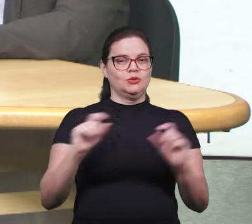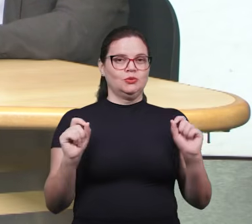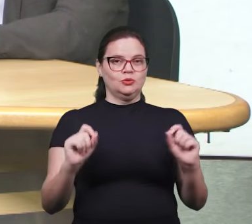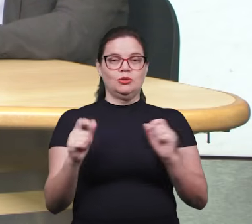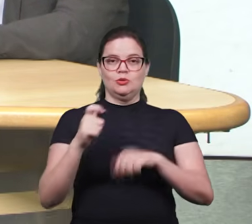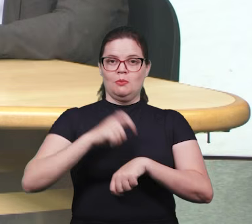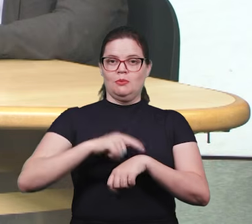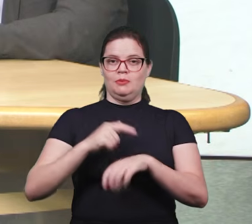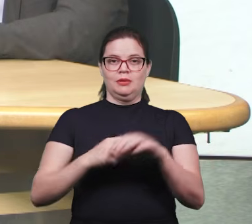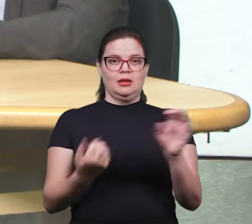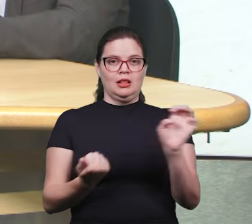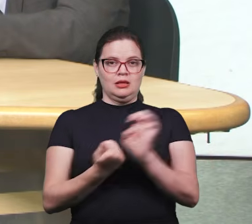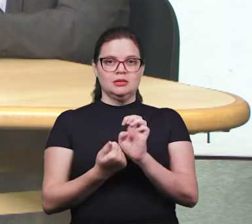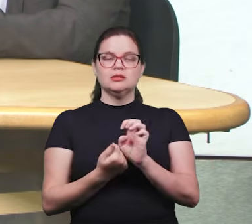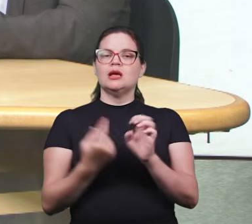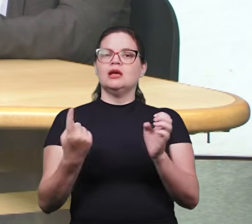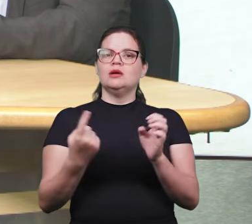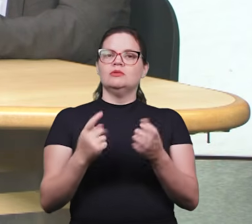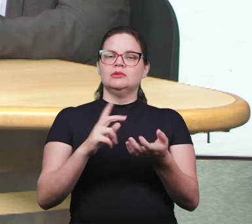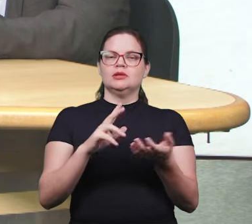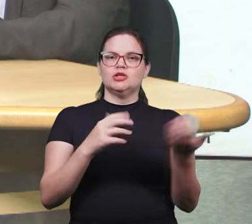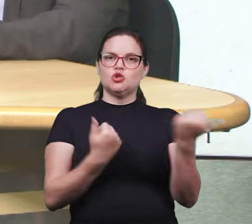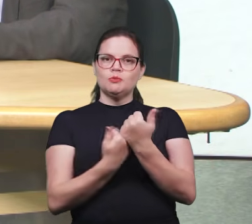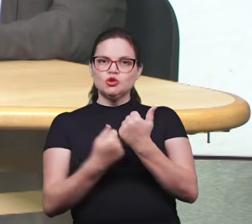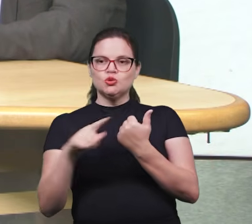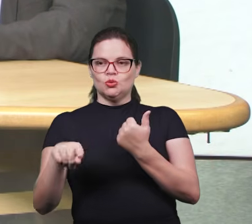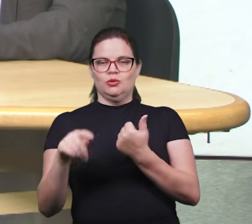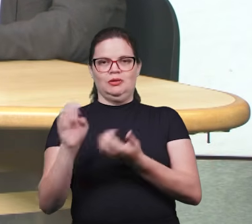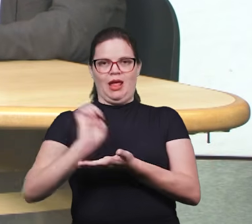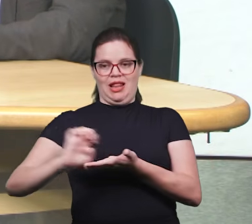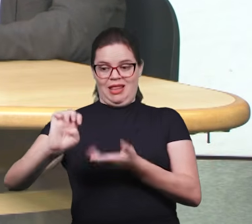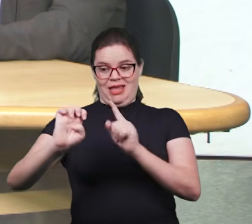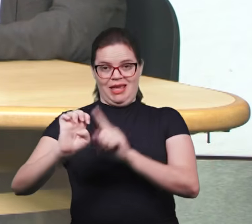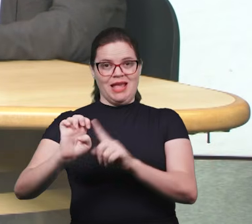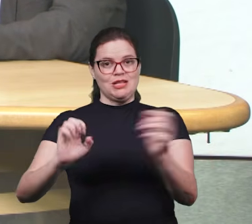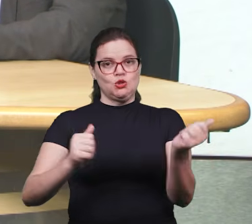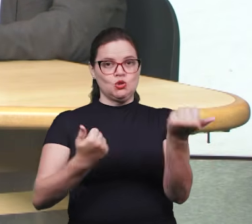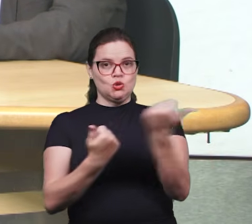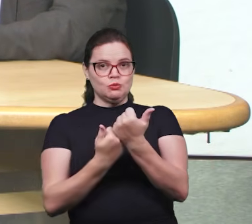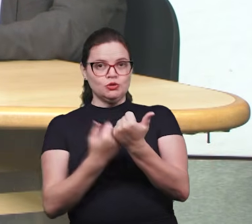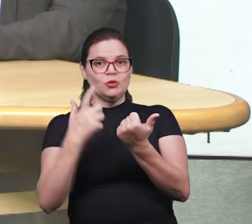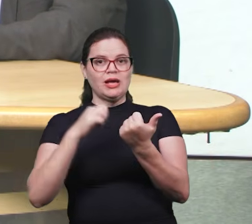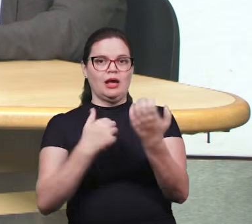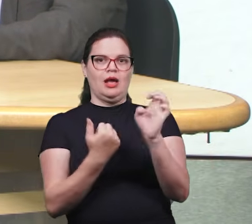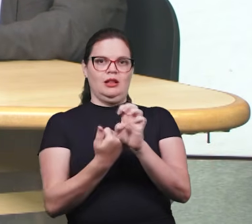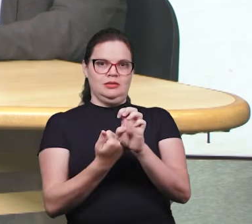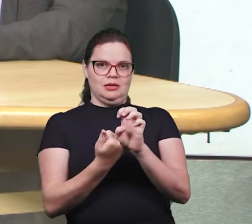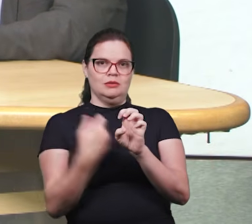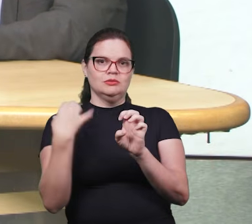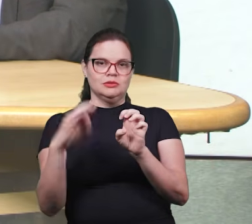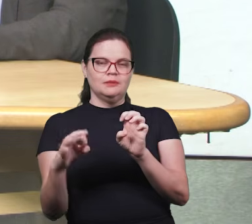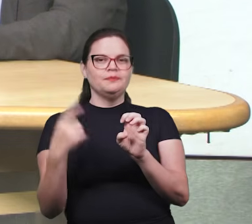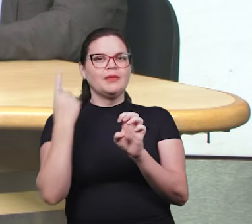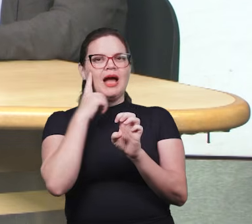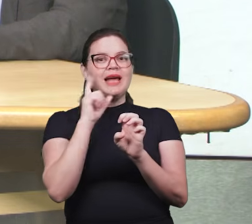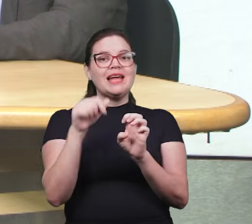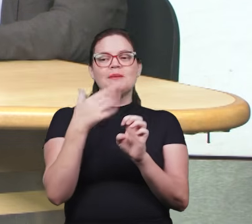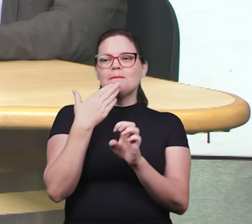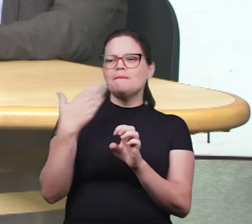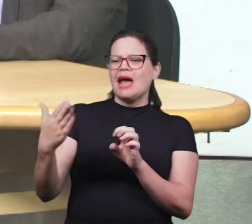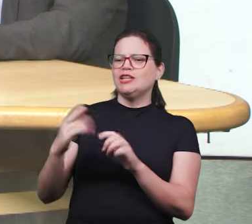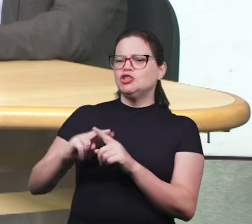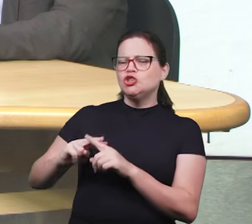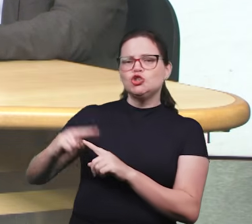quando Eliseu vai suceder a Elias, ele pede algo que Elias achou que era duro,